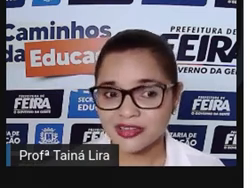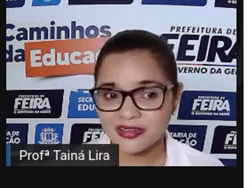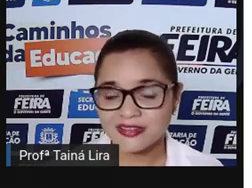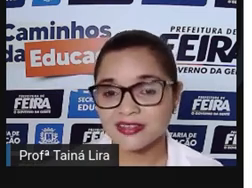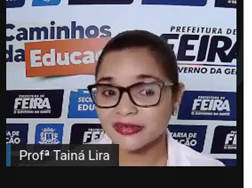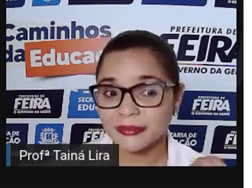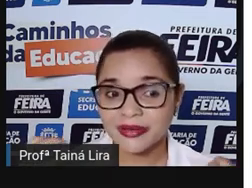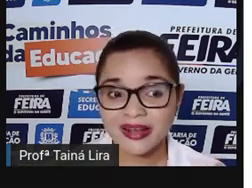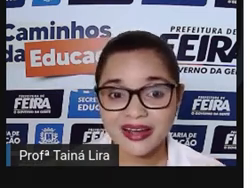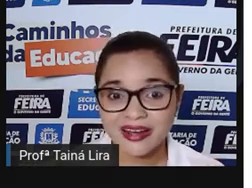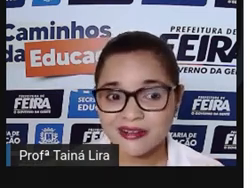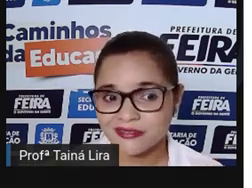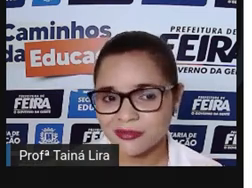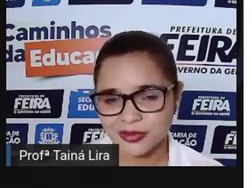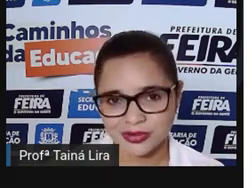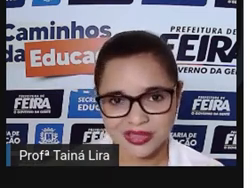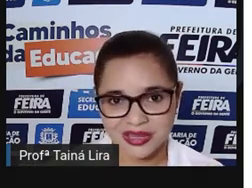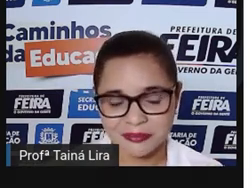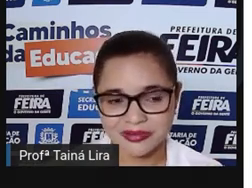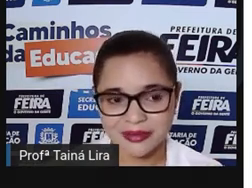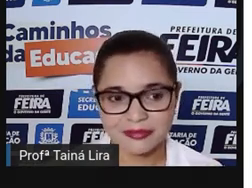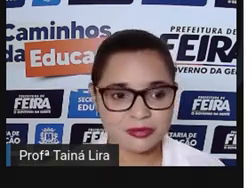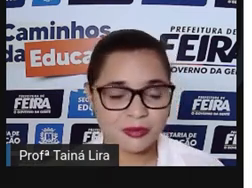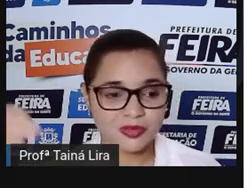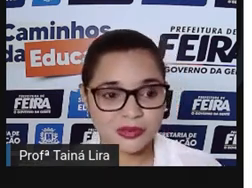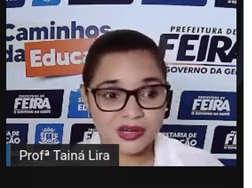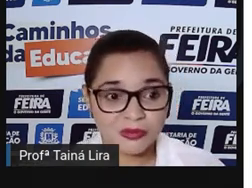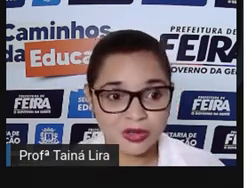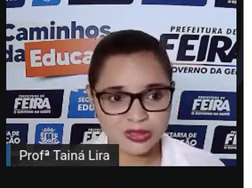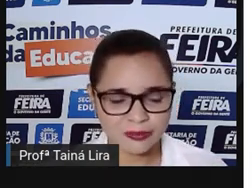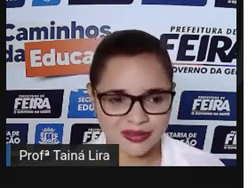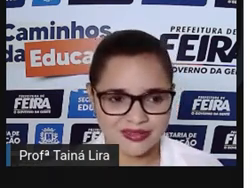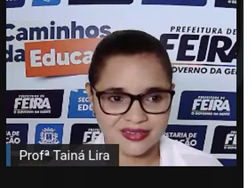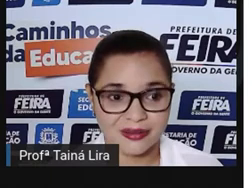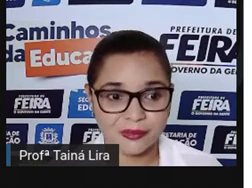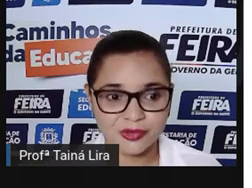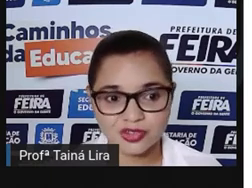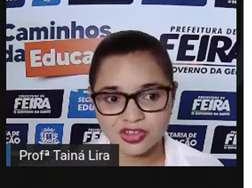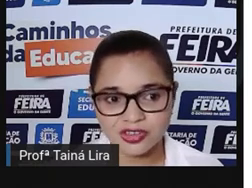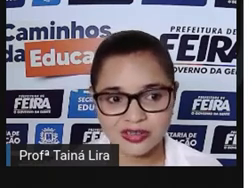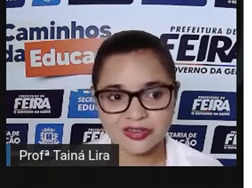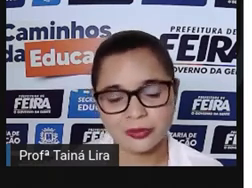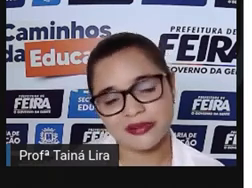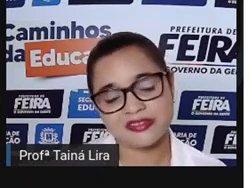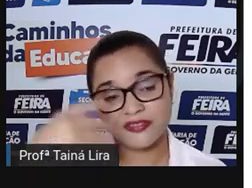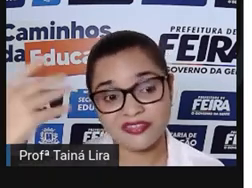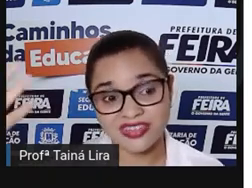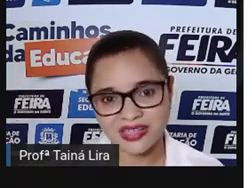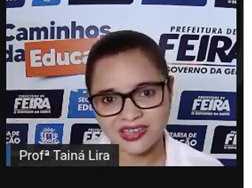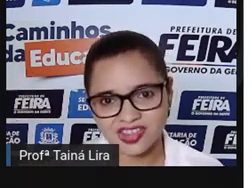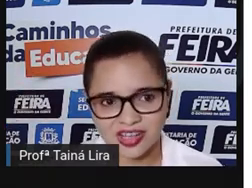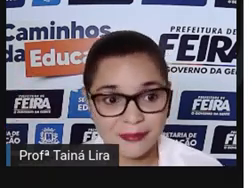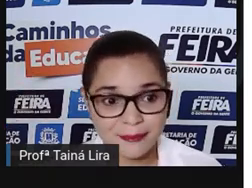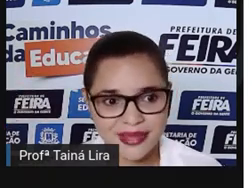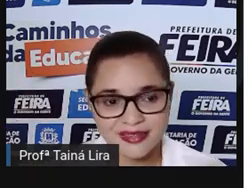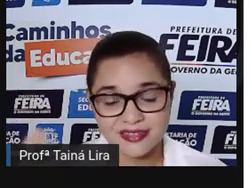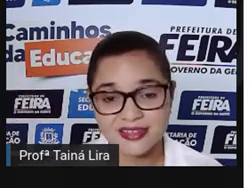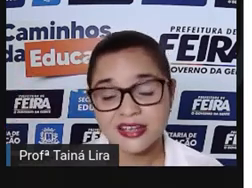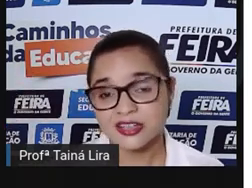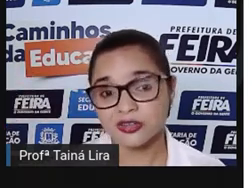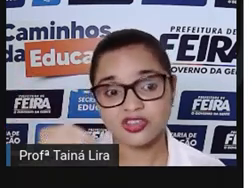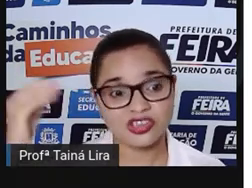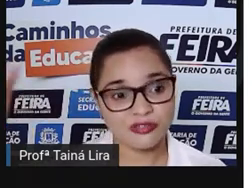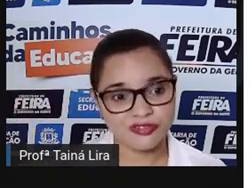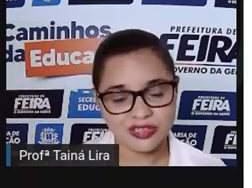época não tinha isso, então demorava muito tempo, tá? Principalmente porque era um outro país, era muito distante, precisava viajar